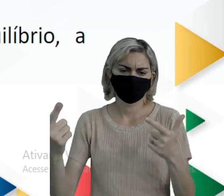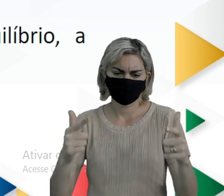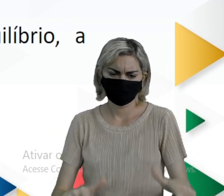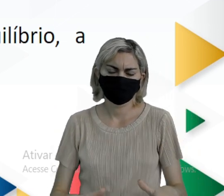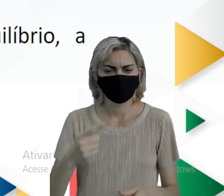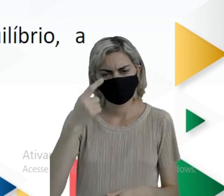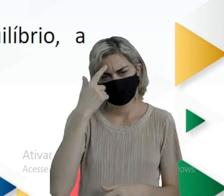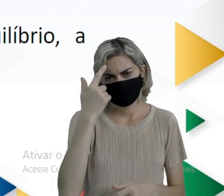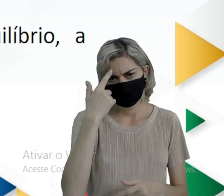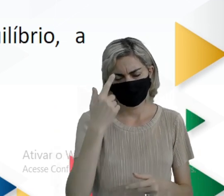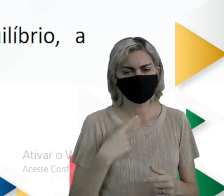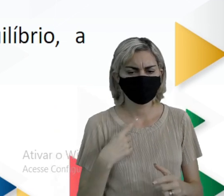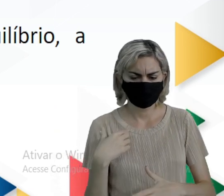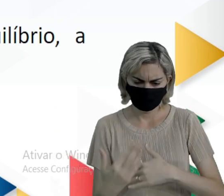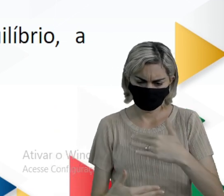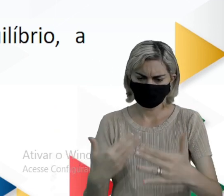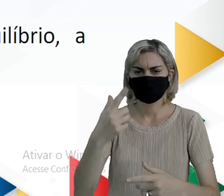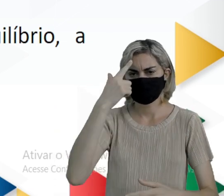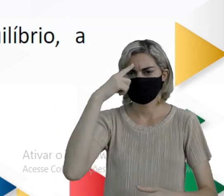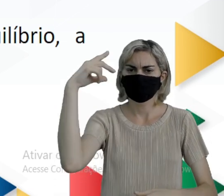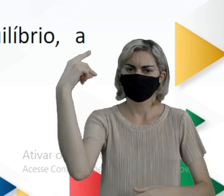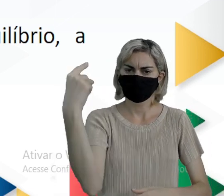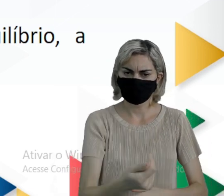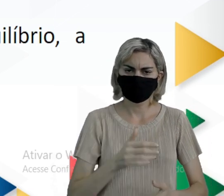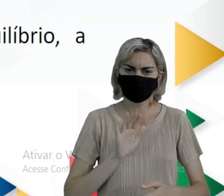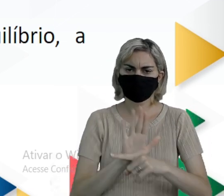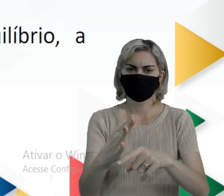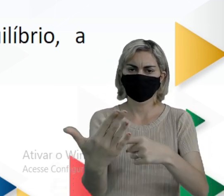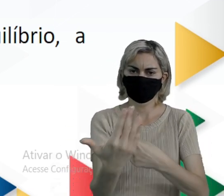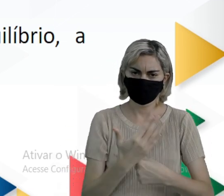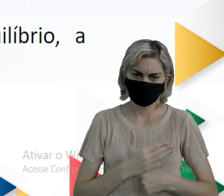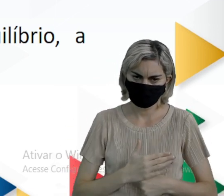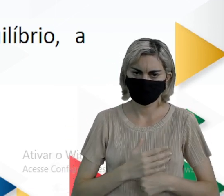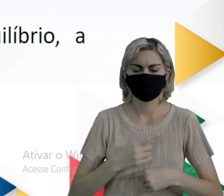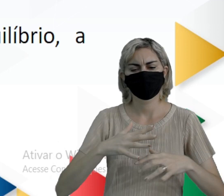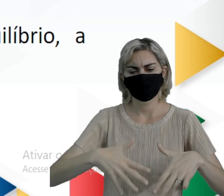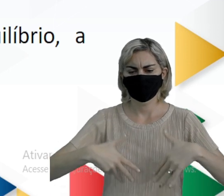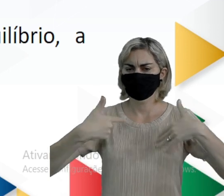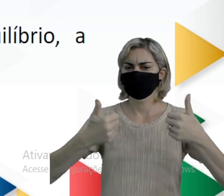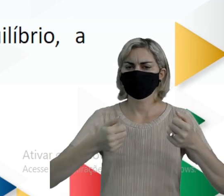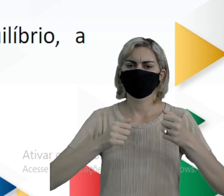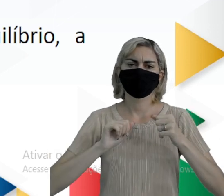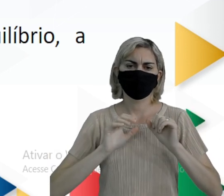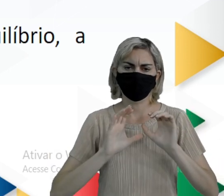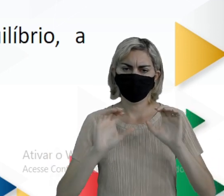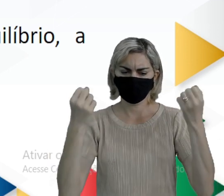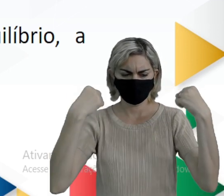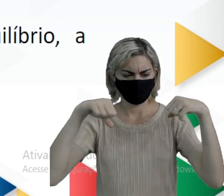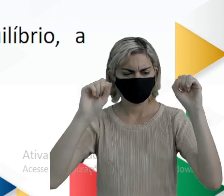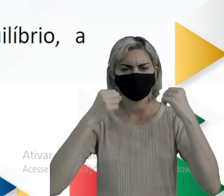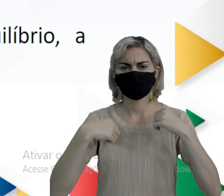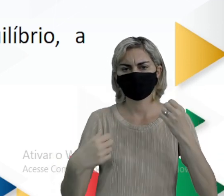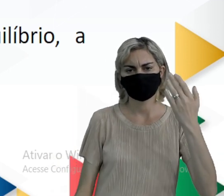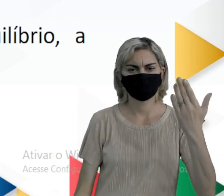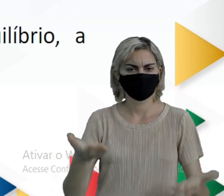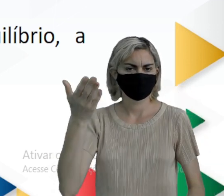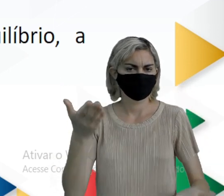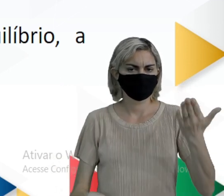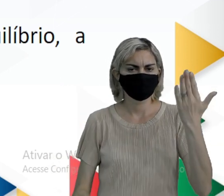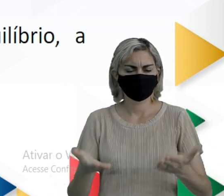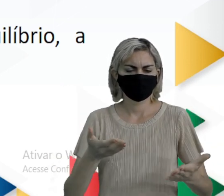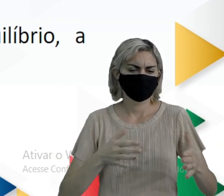mentais. Desenvolve a criatividade e a colaboração, melhora a coordenação motora, o equilíbrio,